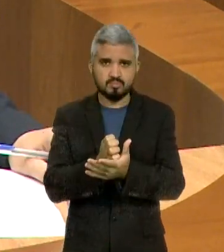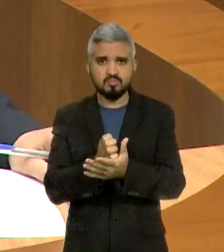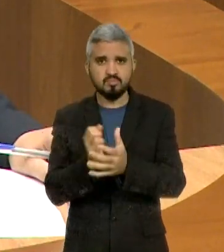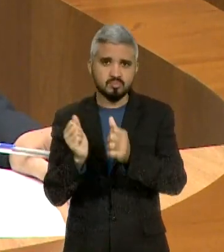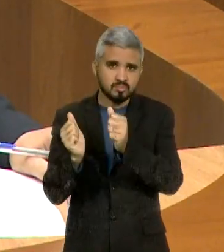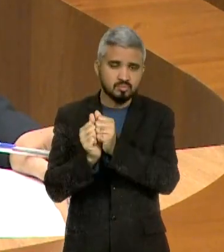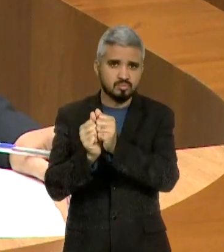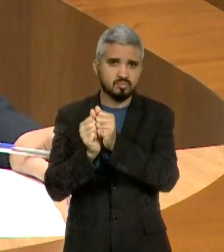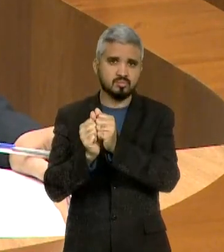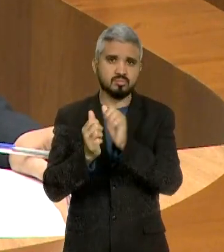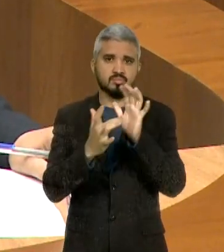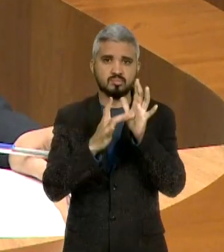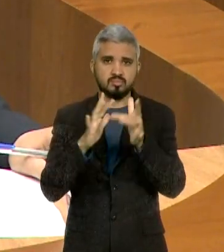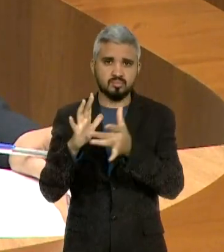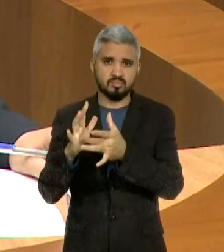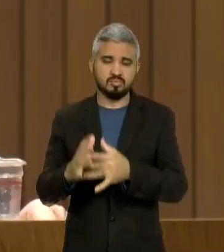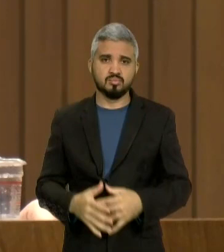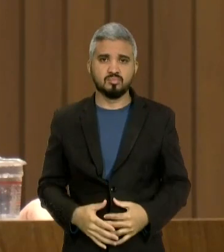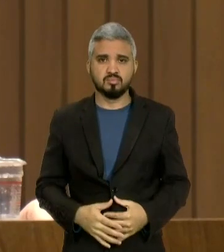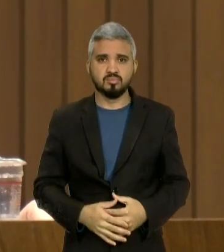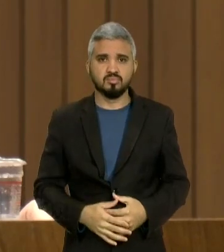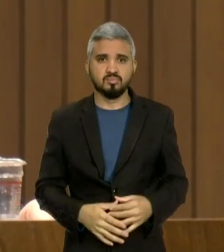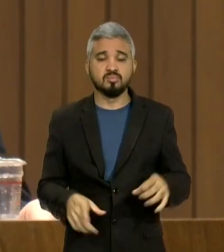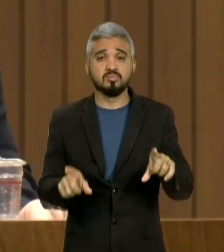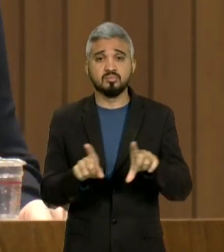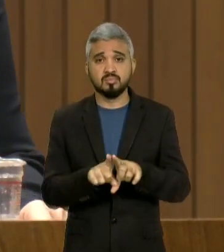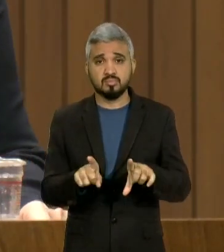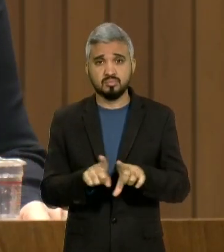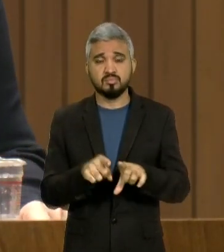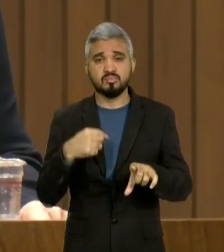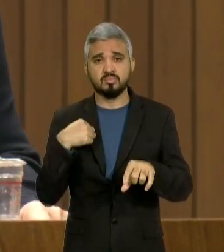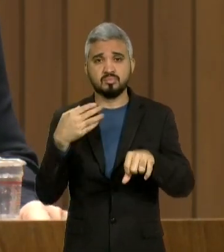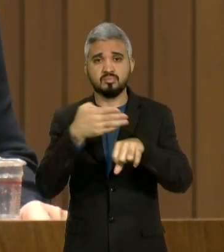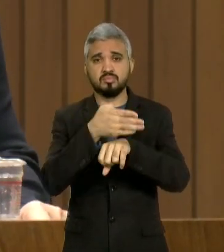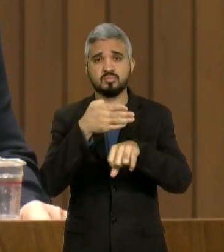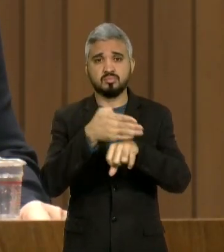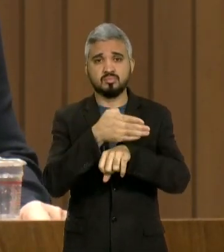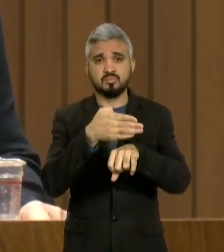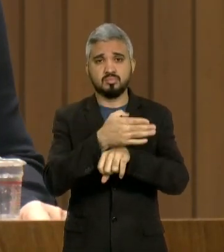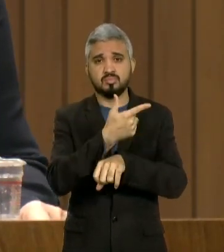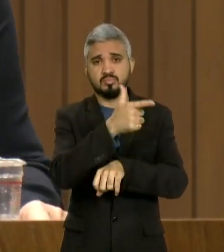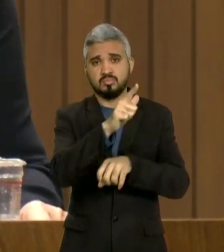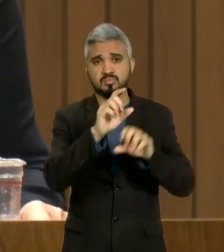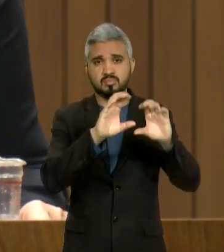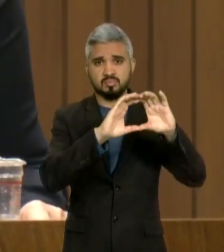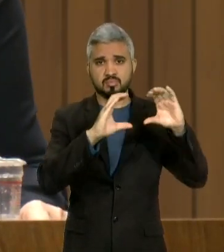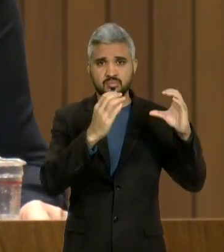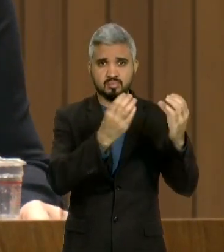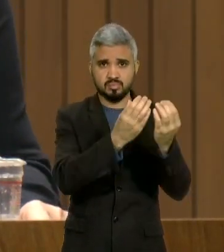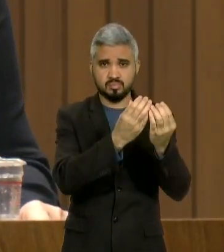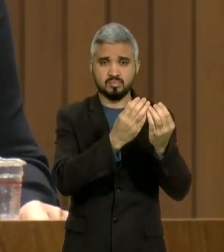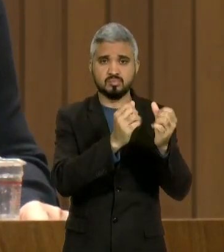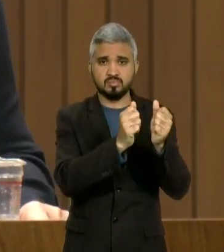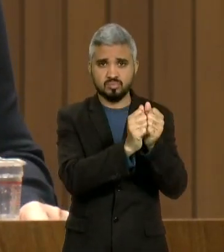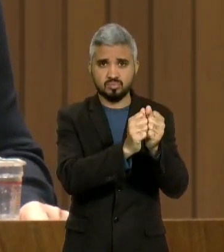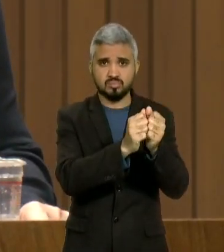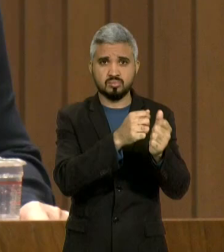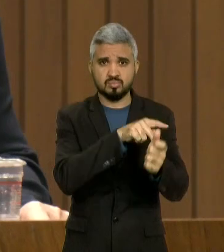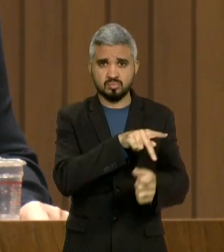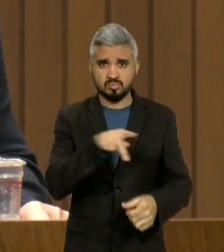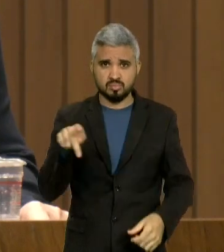Jesus. Participamos também de outro congresso, onde estivemos presentes também com a presidente